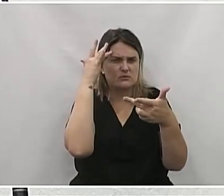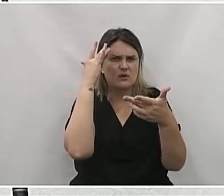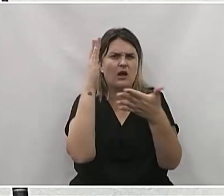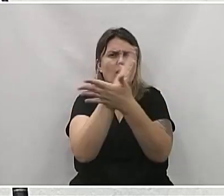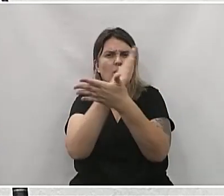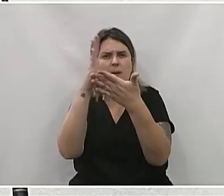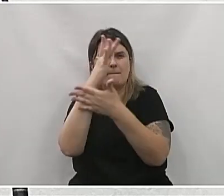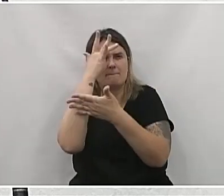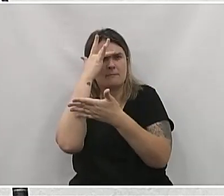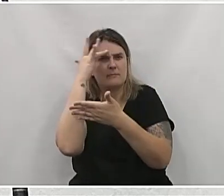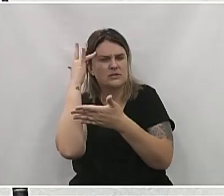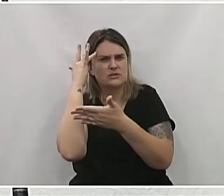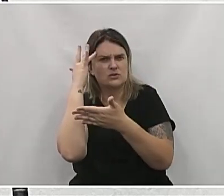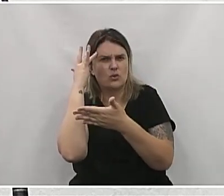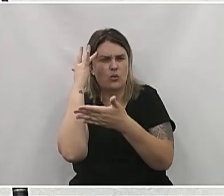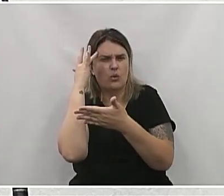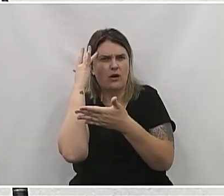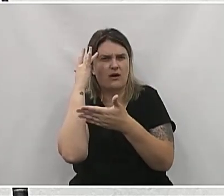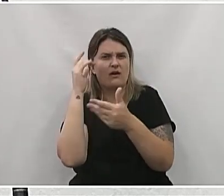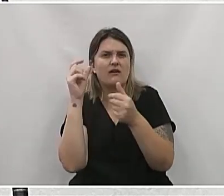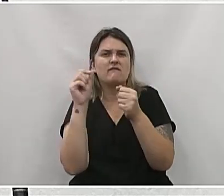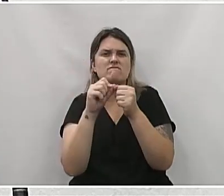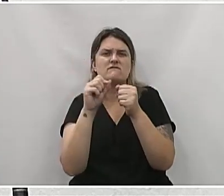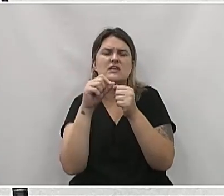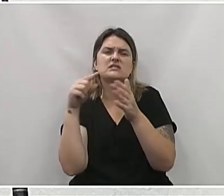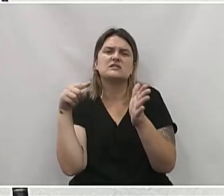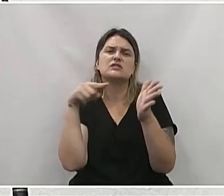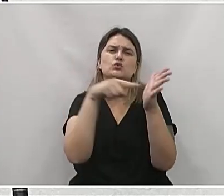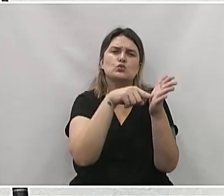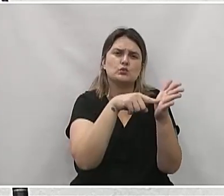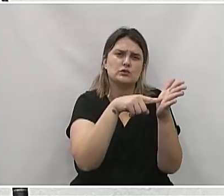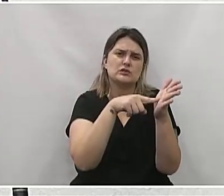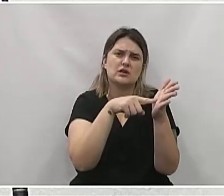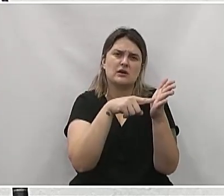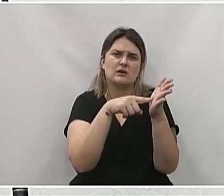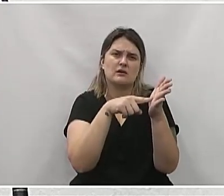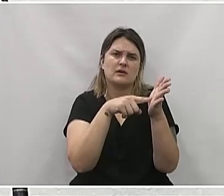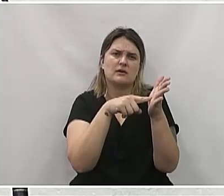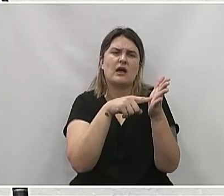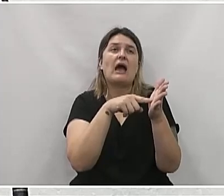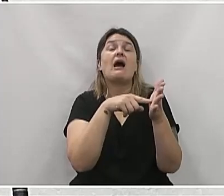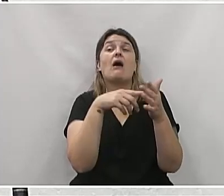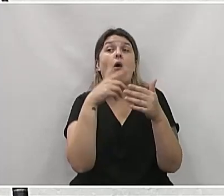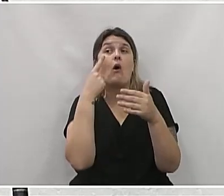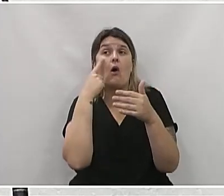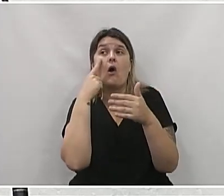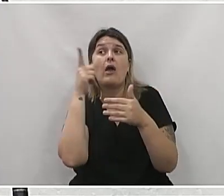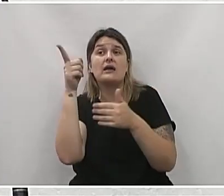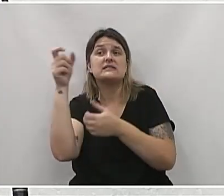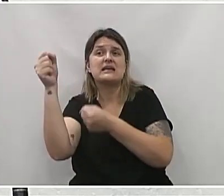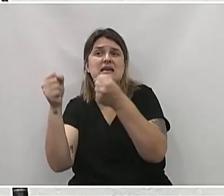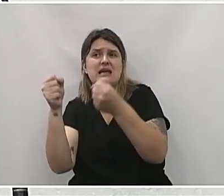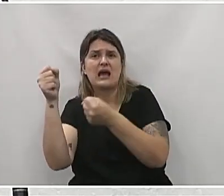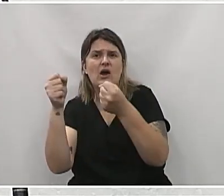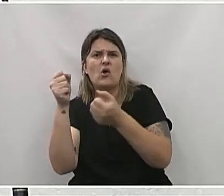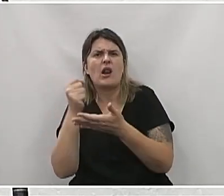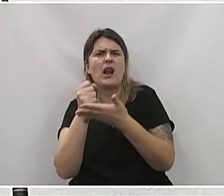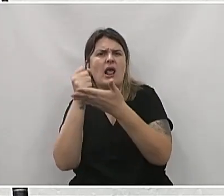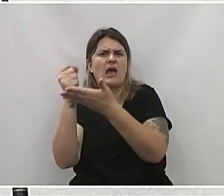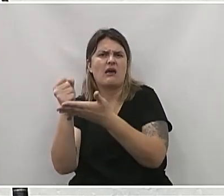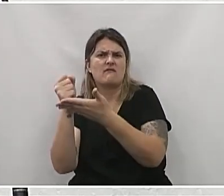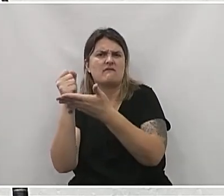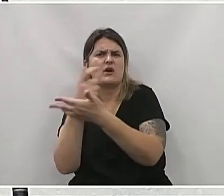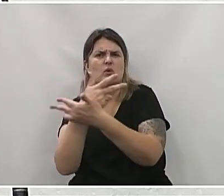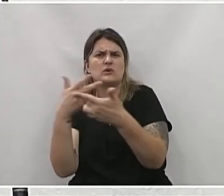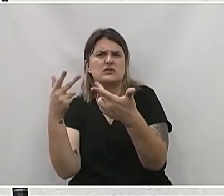algumas pessoas acabaram de má fé, fazendo algumas denúncias que tal carro em si talvez estaria transportando algum